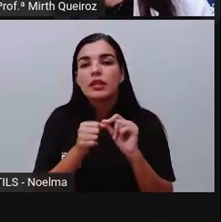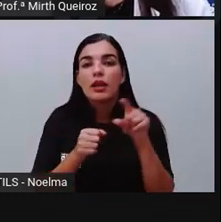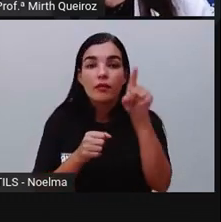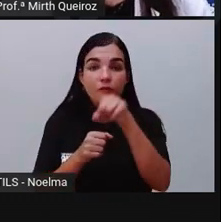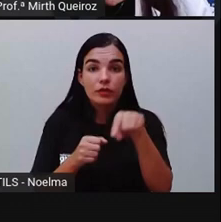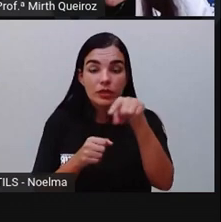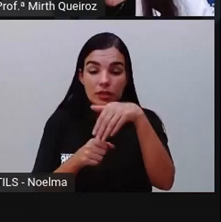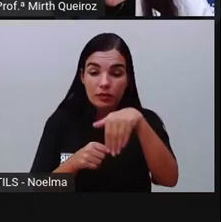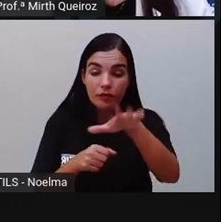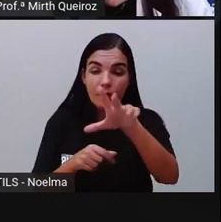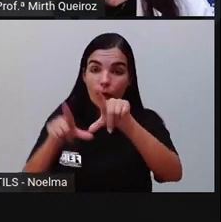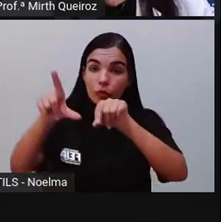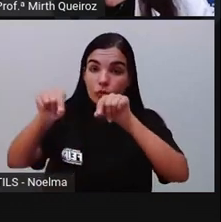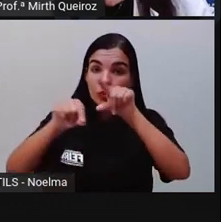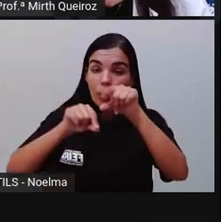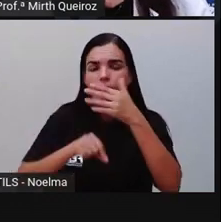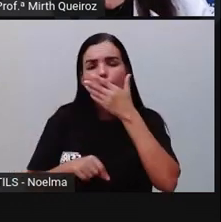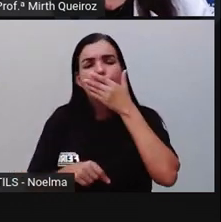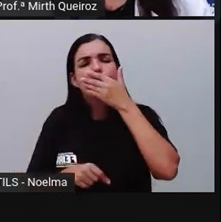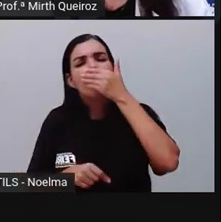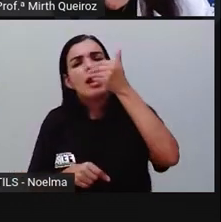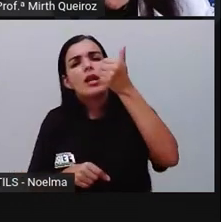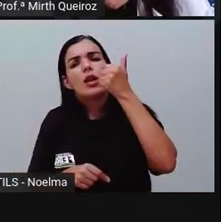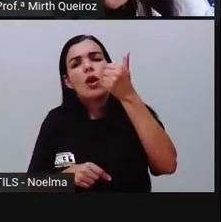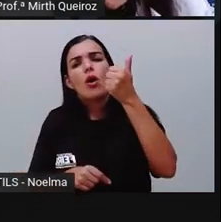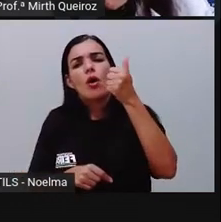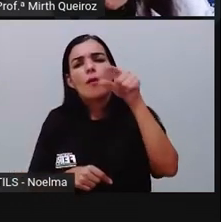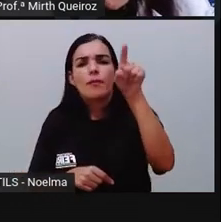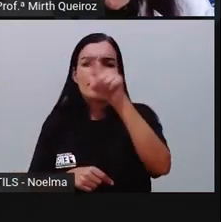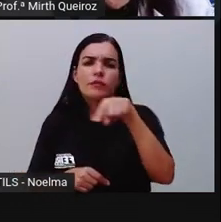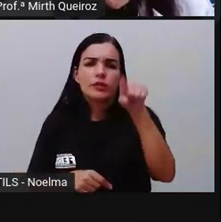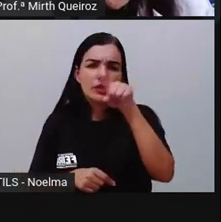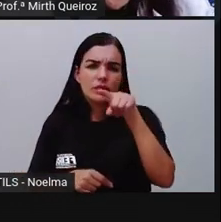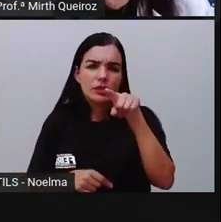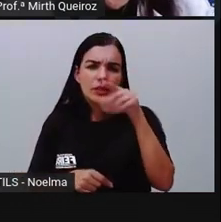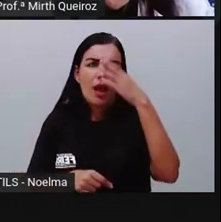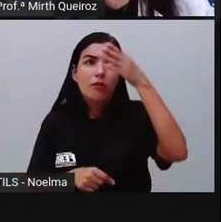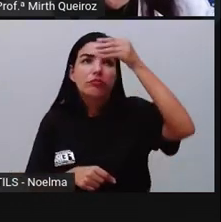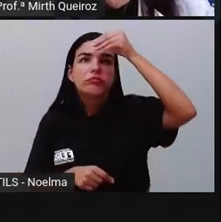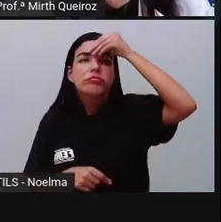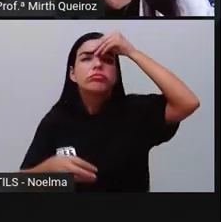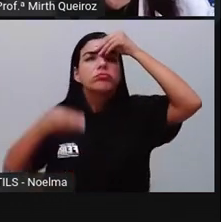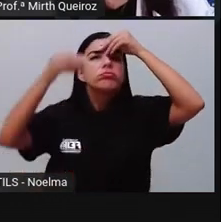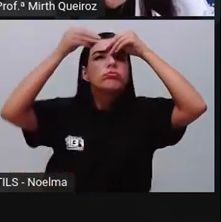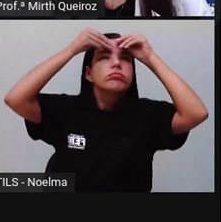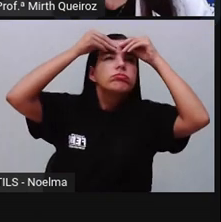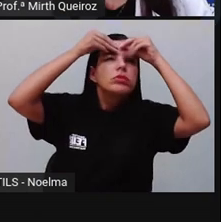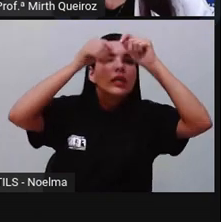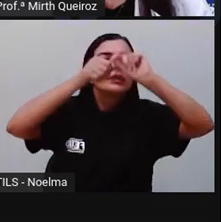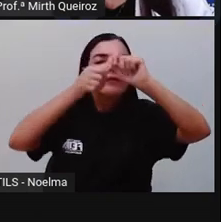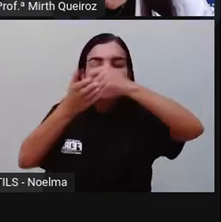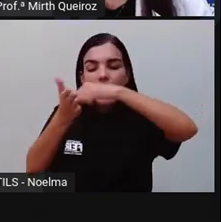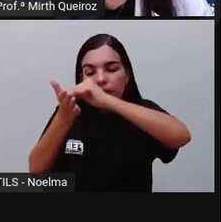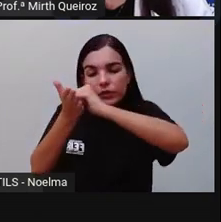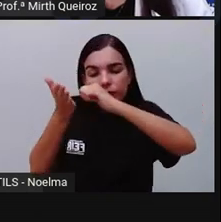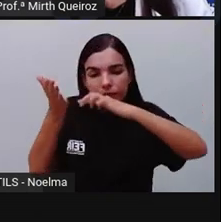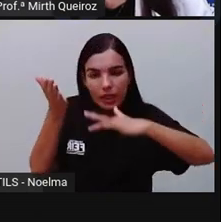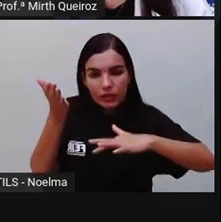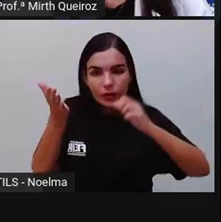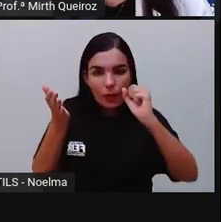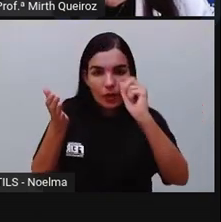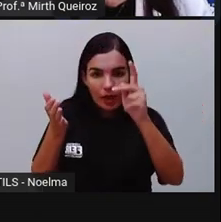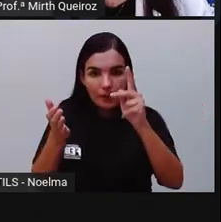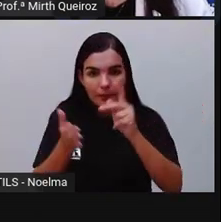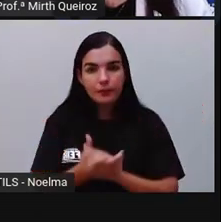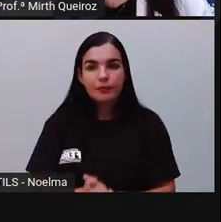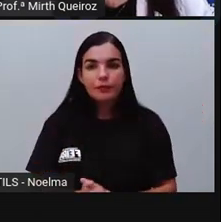vão escolher aquele que é melhor para vocês compreenderem, né, ao realizar aí a atividade de vocês,